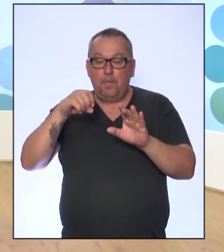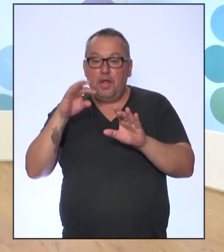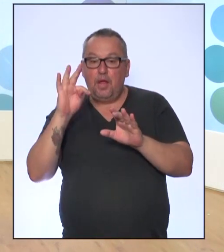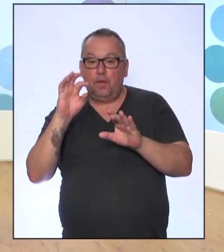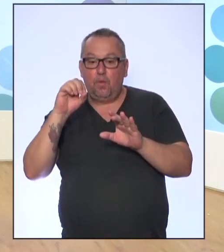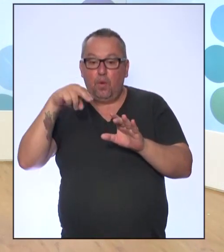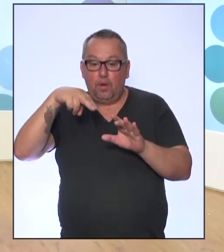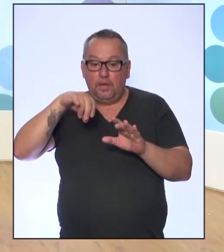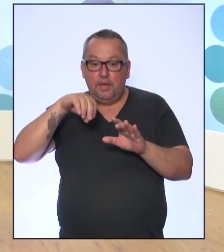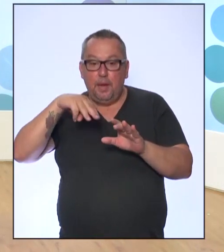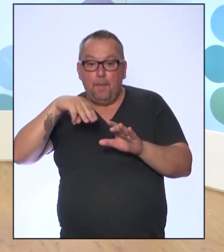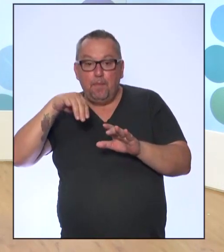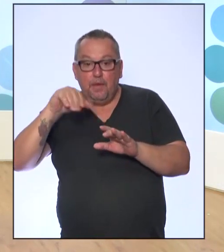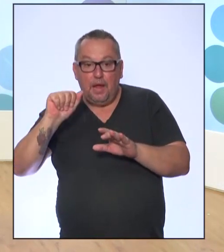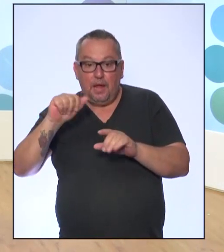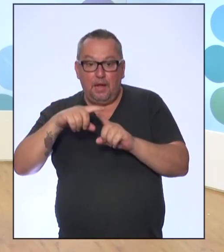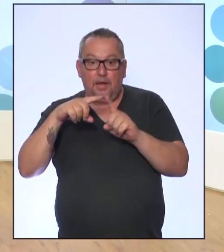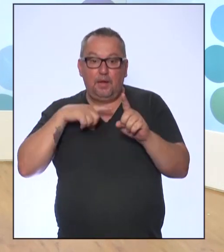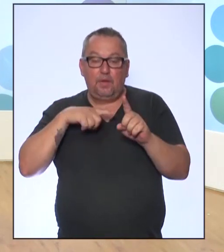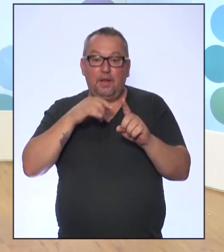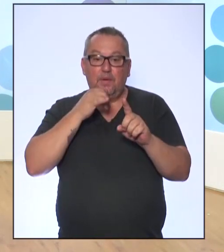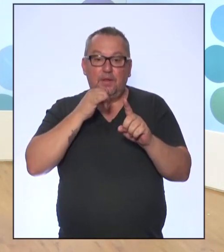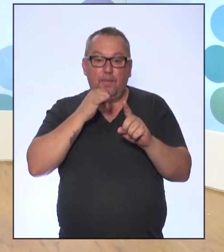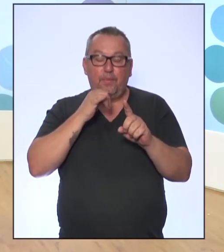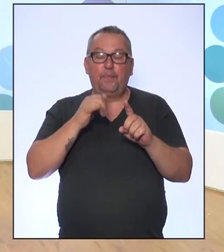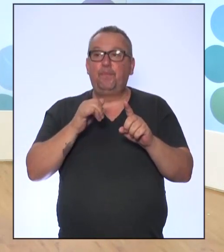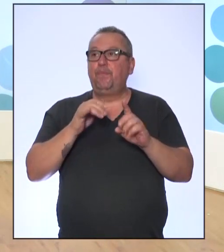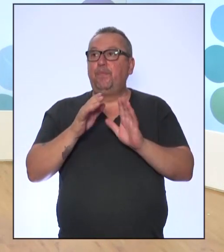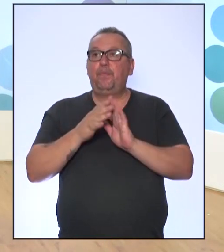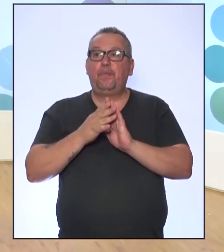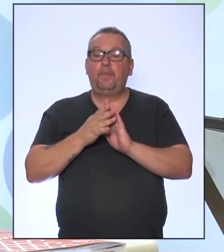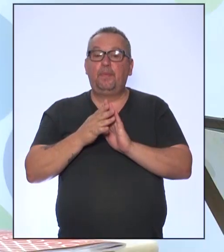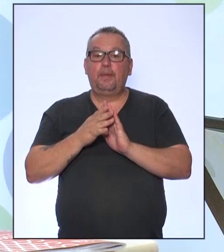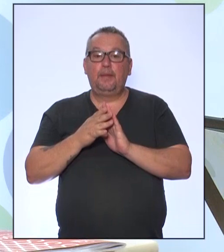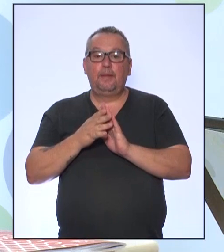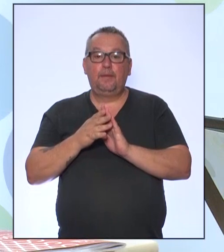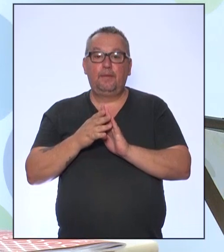eu tenho todo pela parte. Por exemplo,